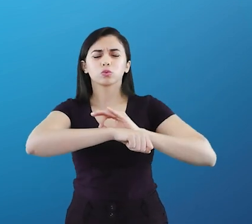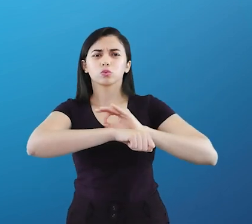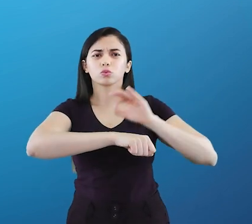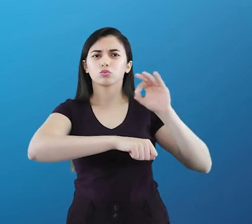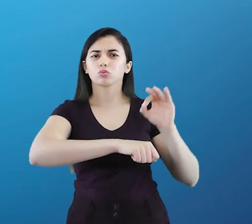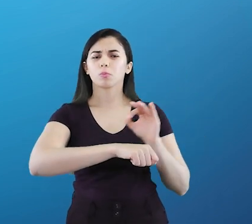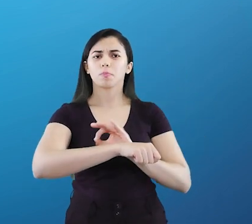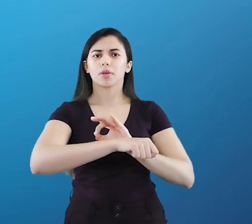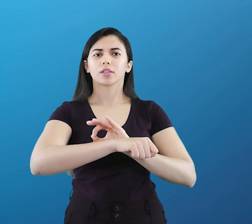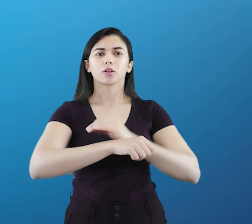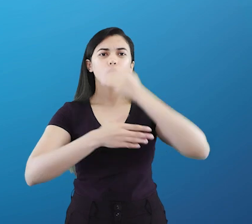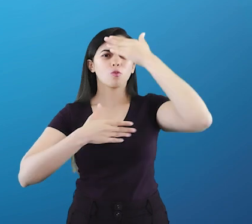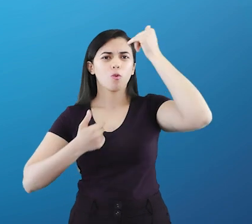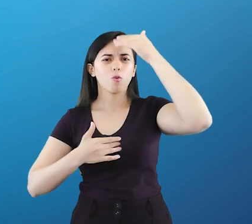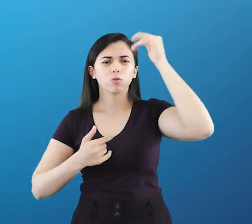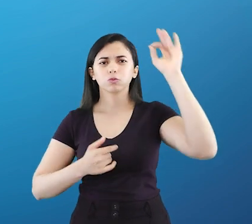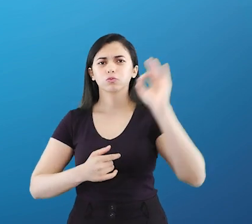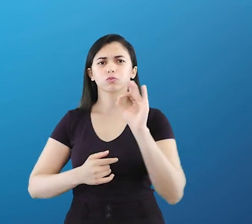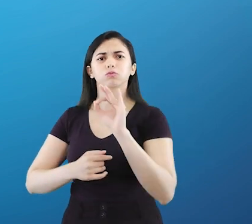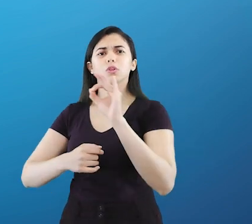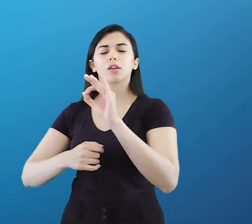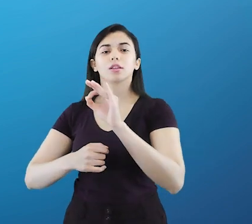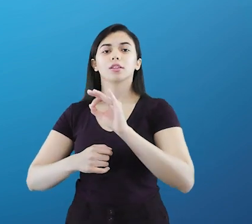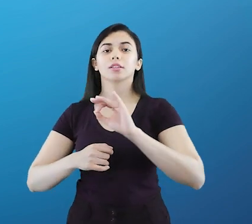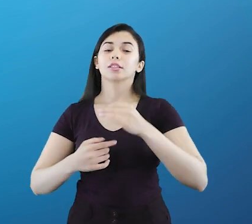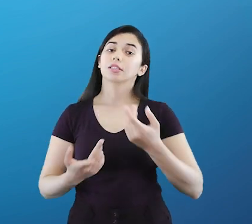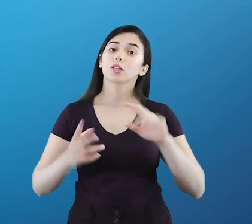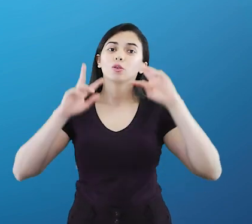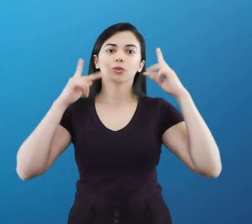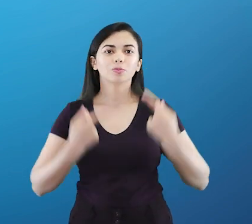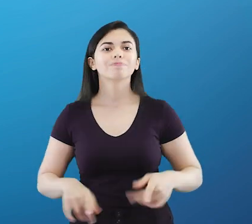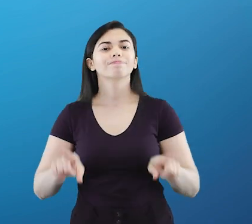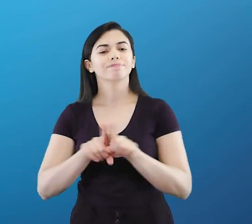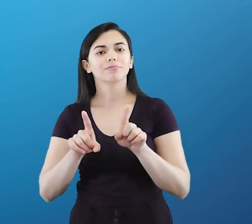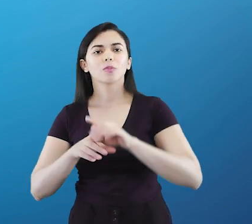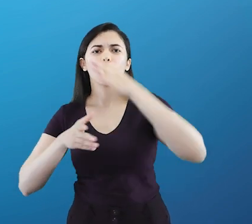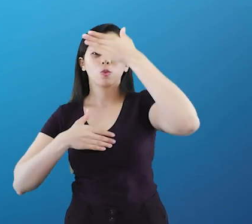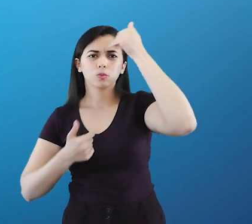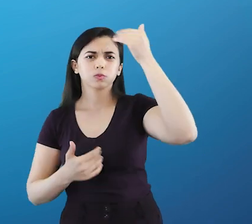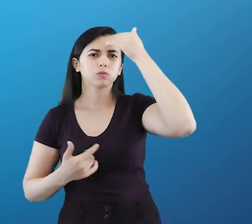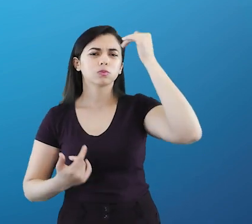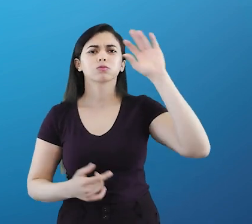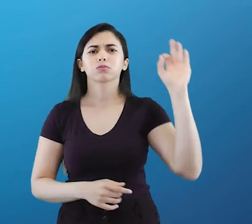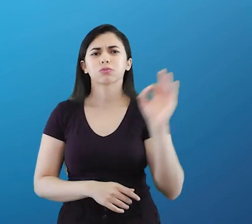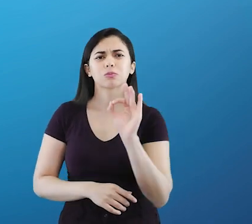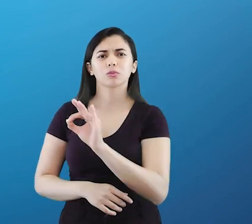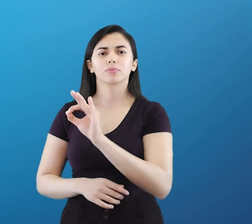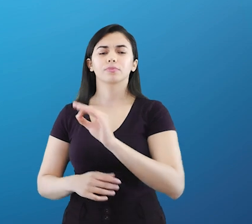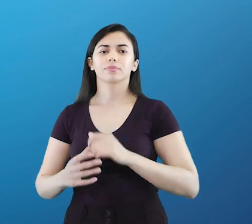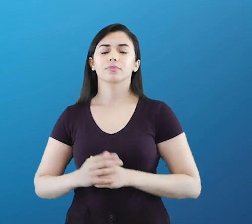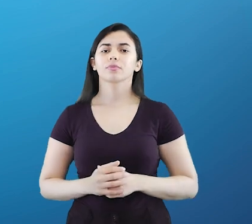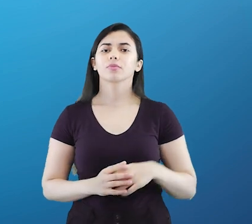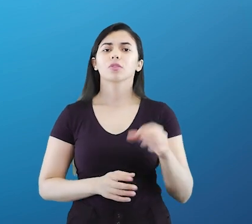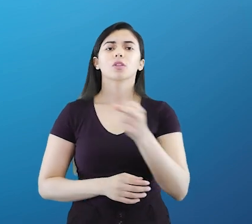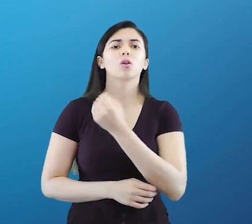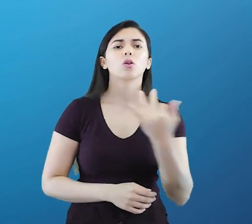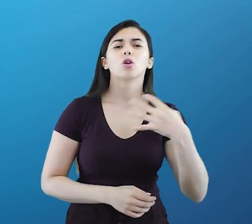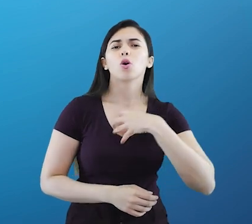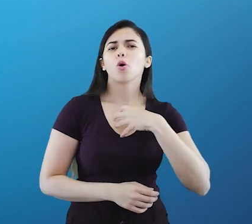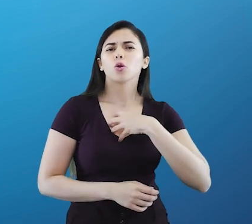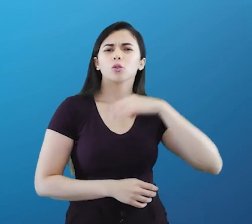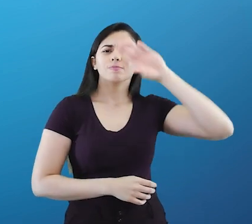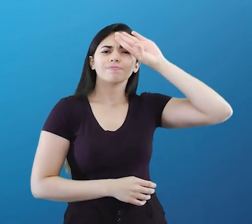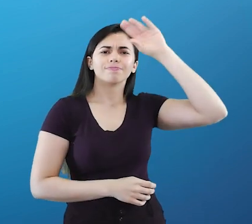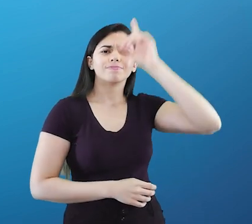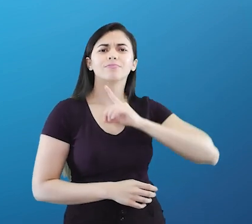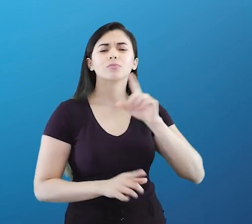da picada, e aí nós temos tanto seres humanos como macaquinhos também sendo atingidos. Quais são os sintomas da